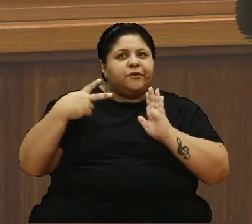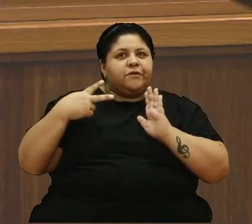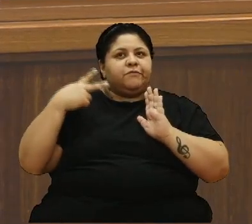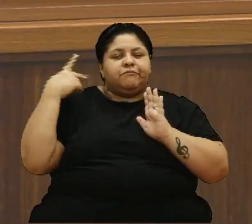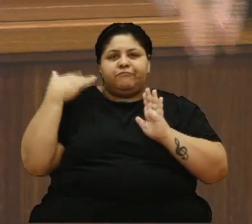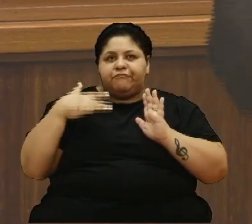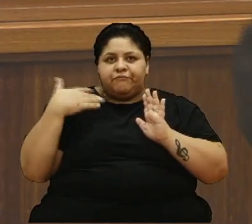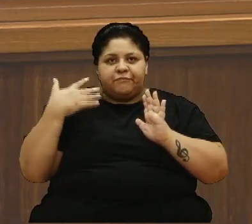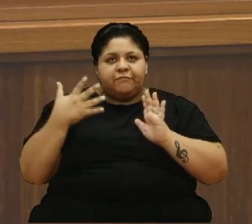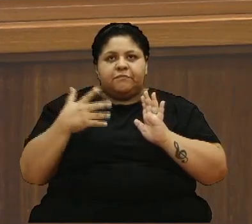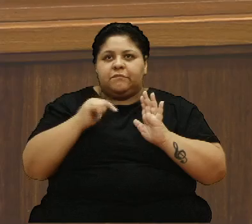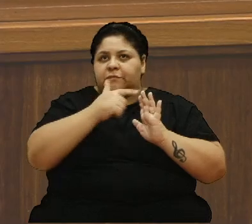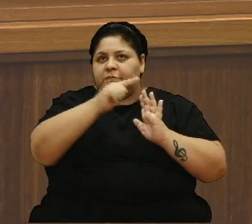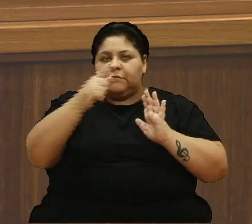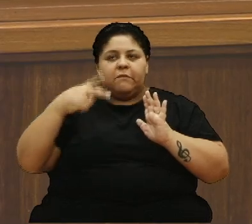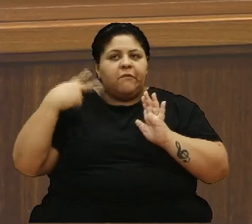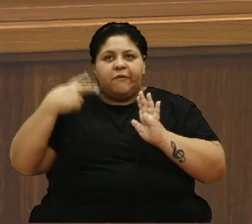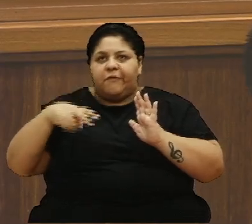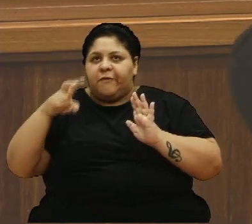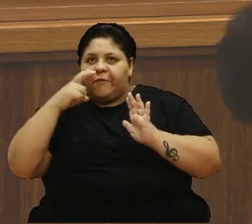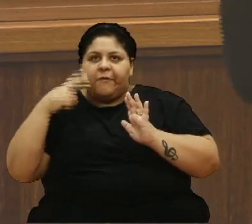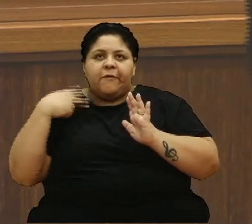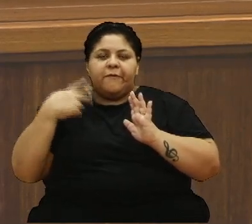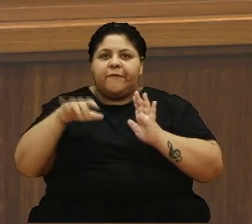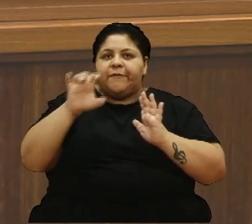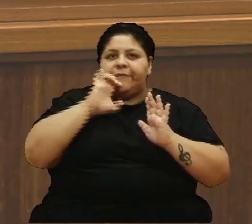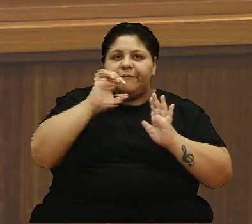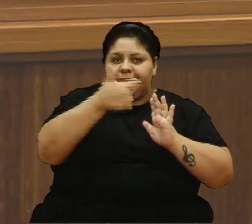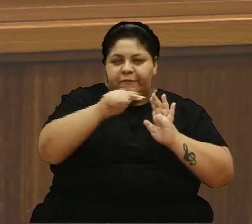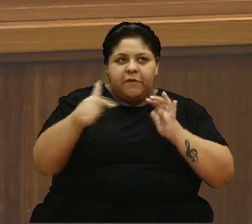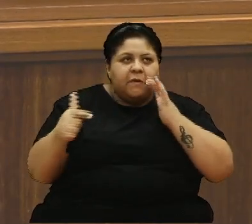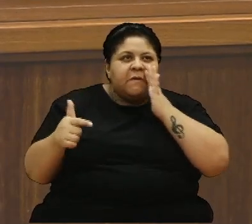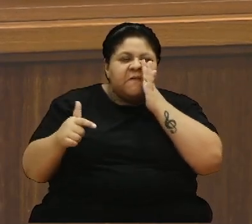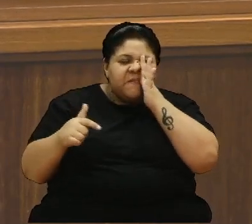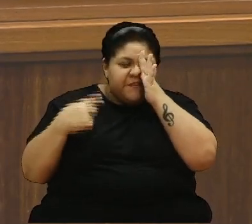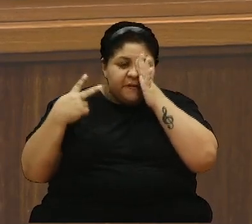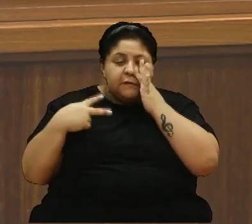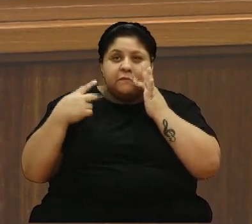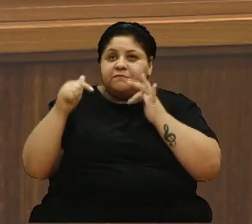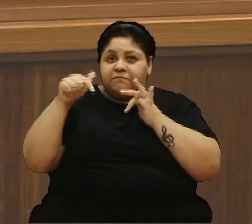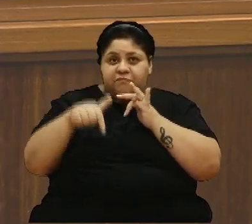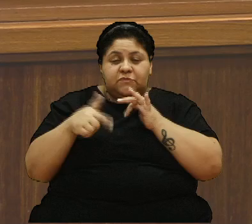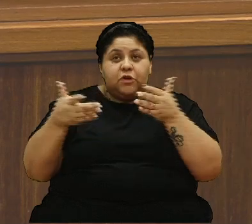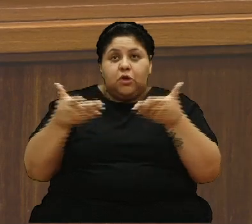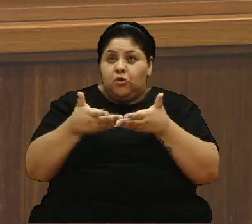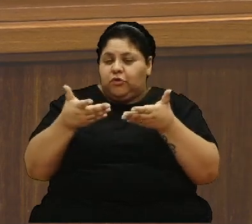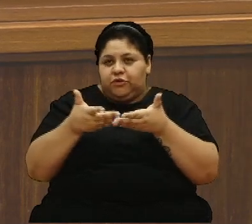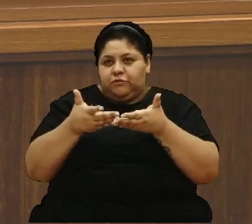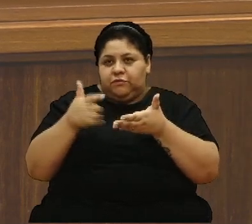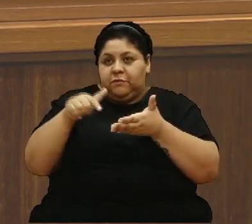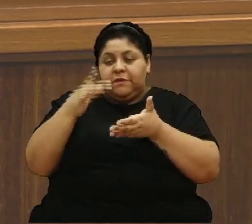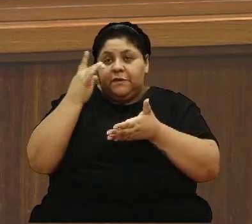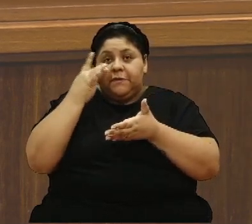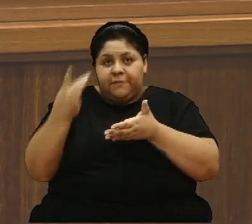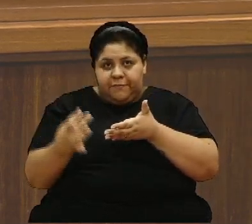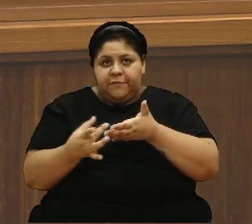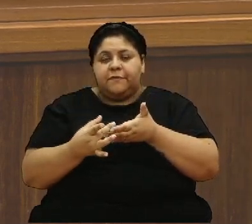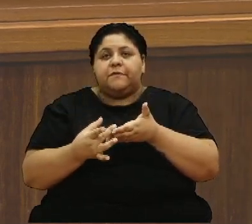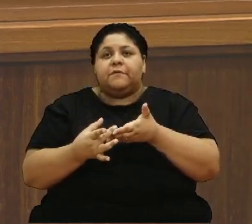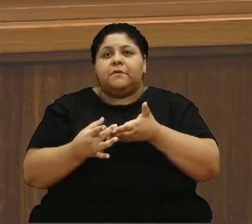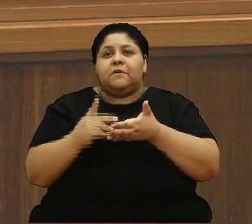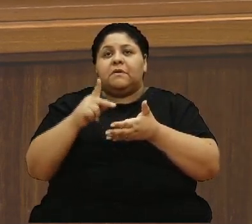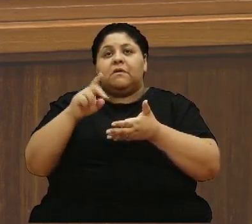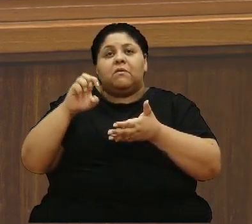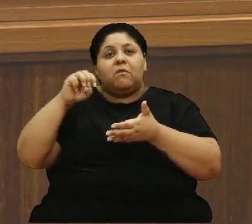Andressa, outra vereadora Andressa, vereadora Estela e as outras vereadoras que não estão mais aqui, que a